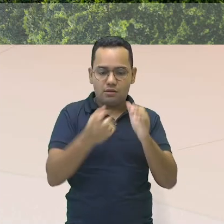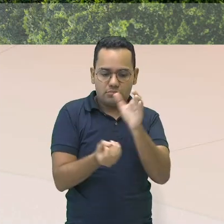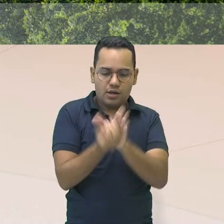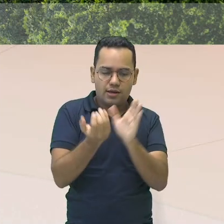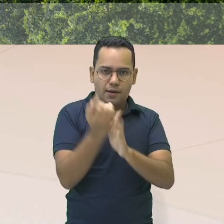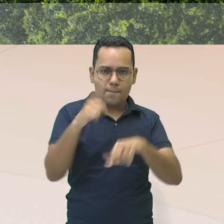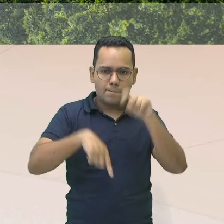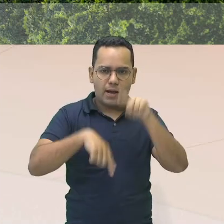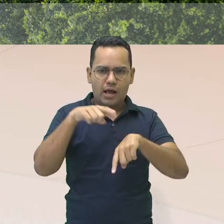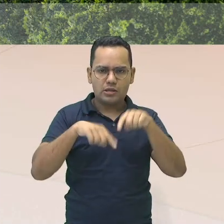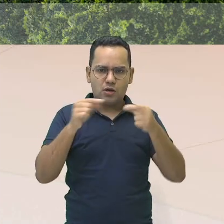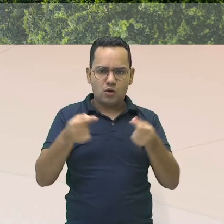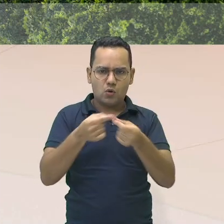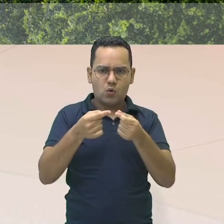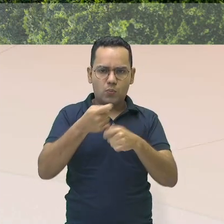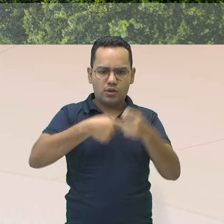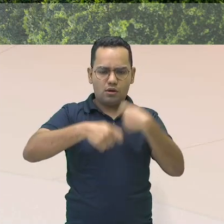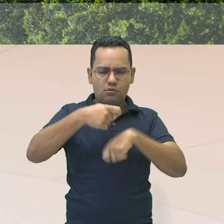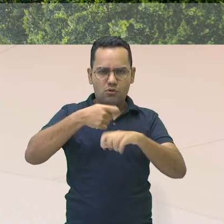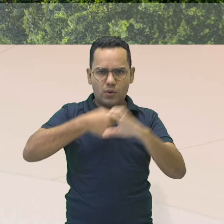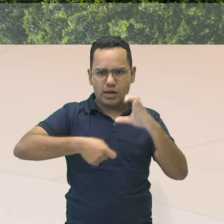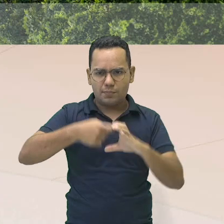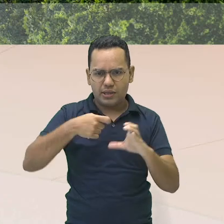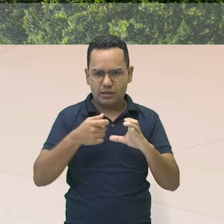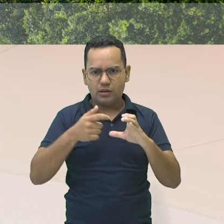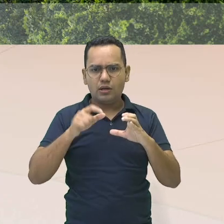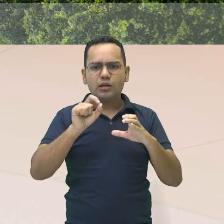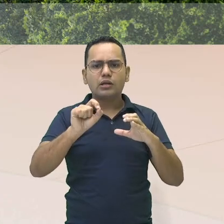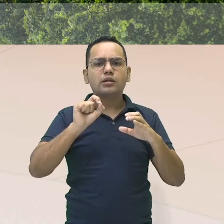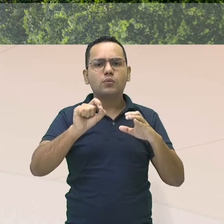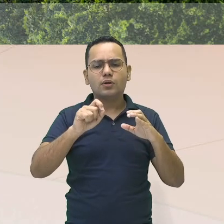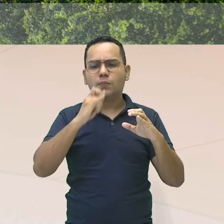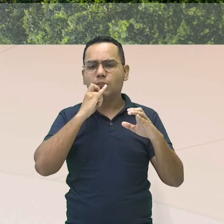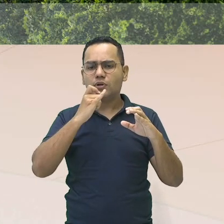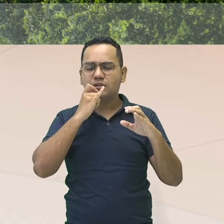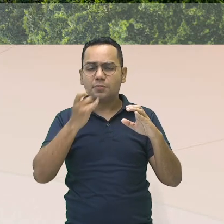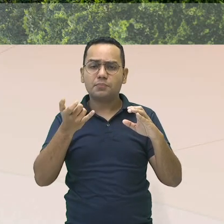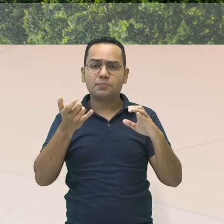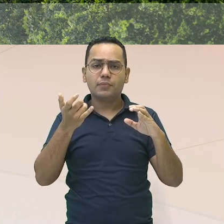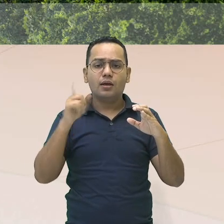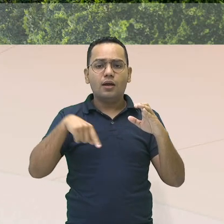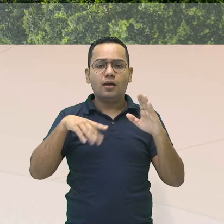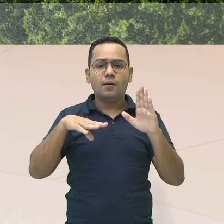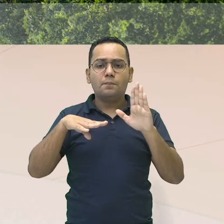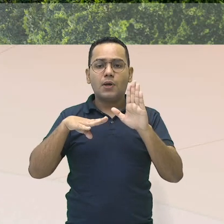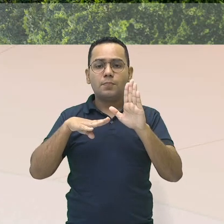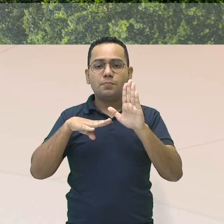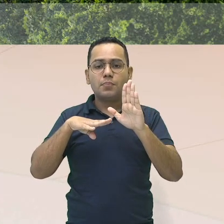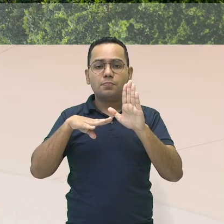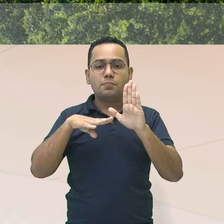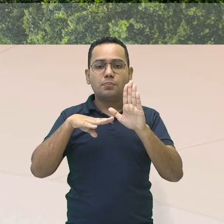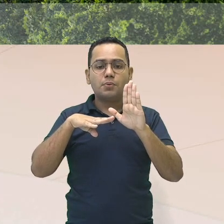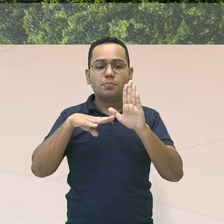o capitalismo, que pensa ali no crescimento linear. O que é esse crescimento linear, professor? É o crescimento contínuo,